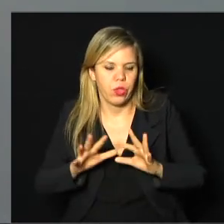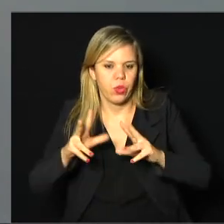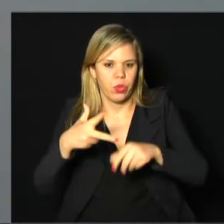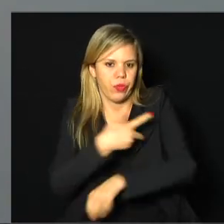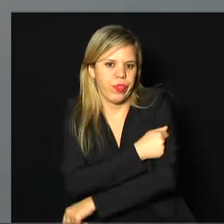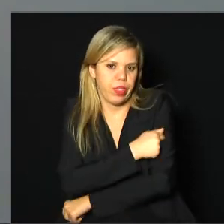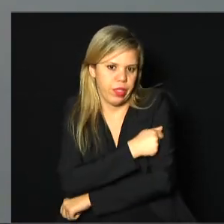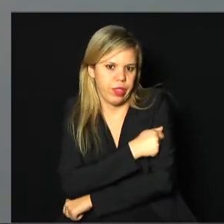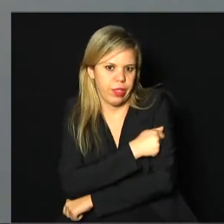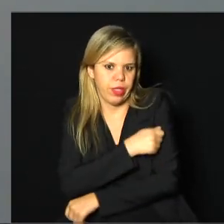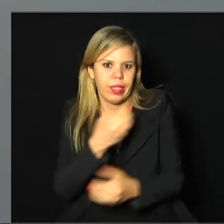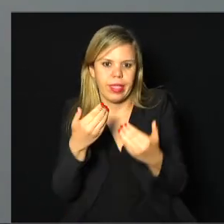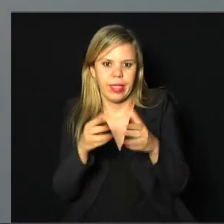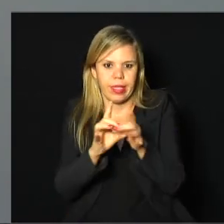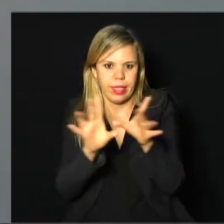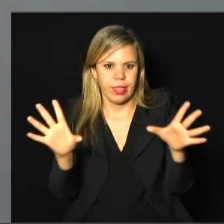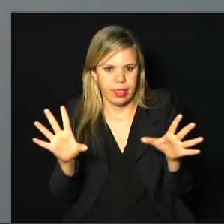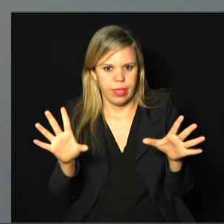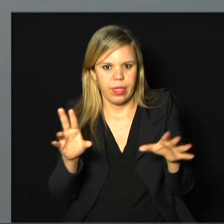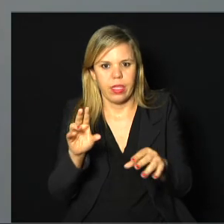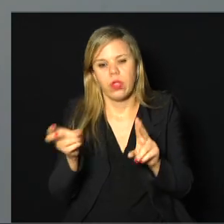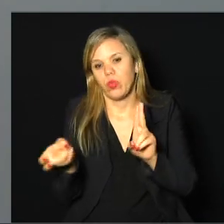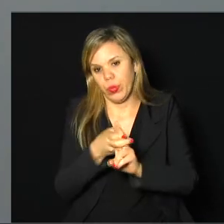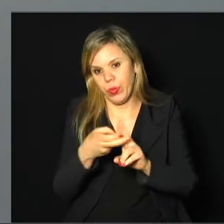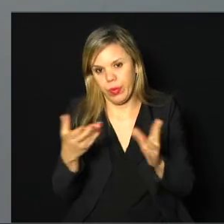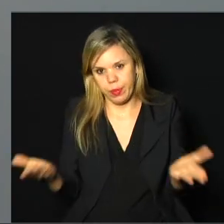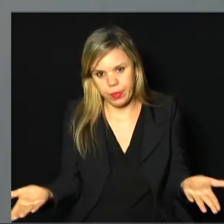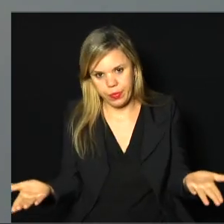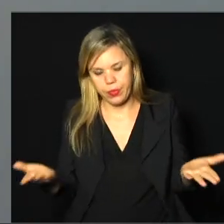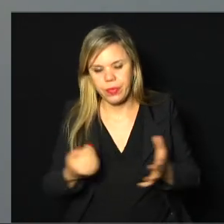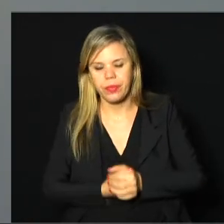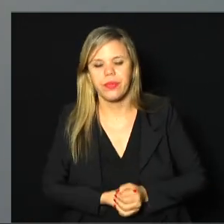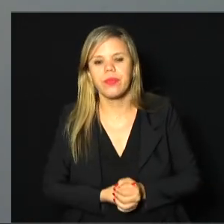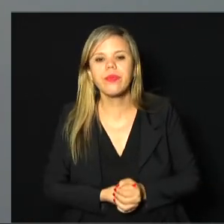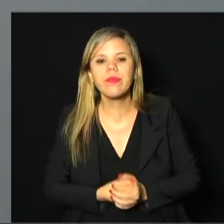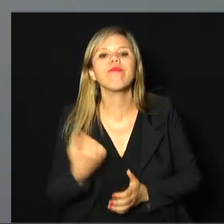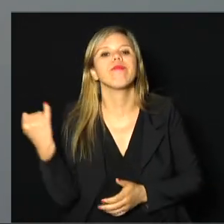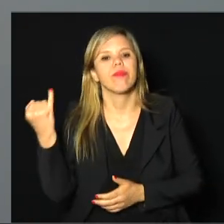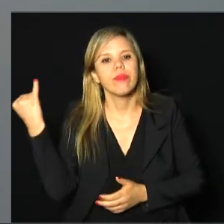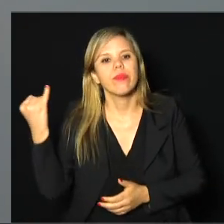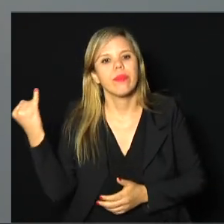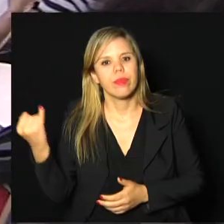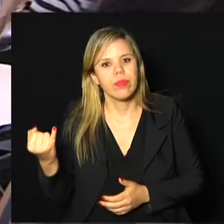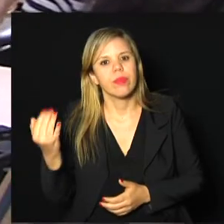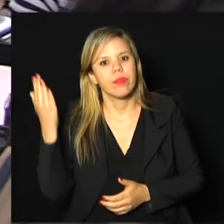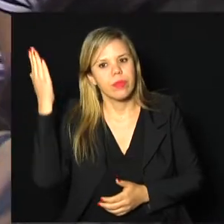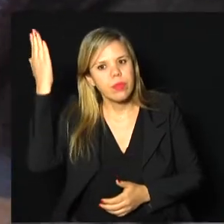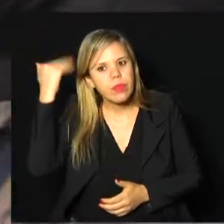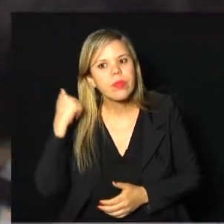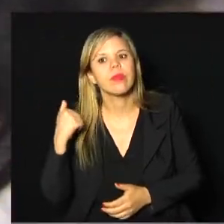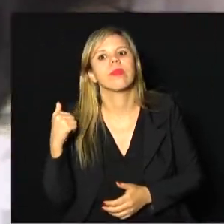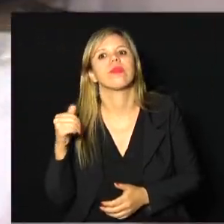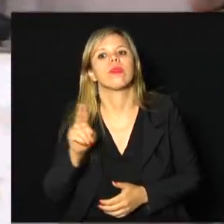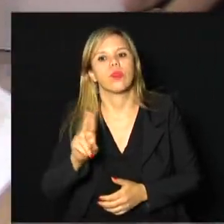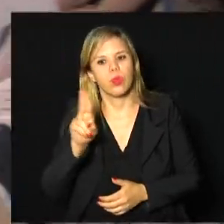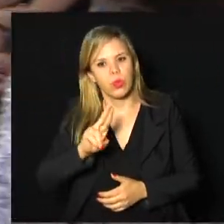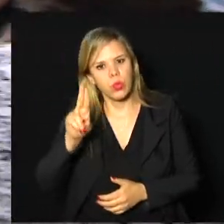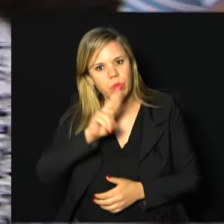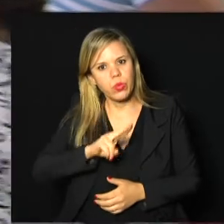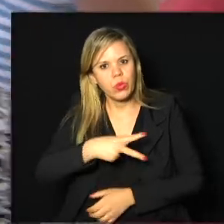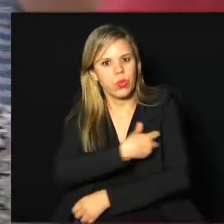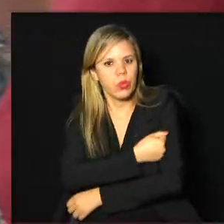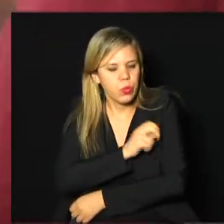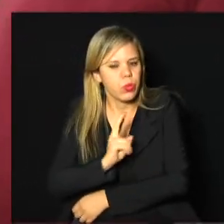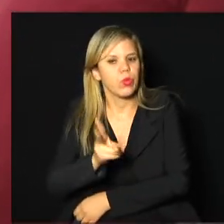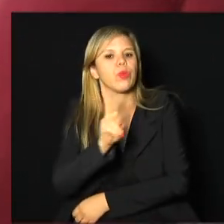fazer todas as vacinas que estão disponíveis e via SUS, né? Então, é importante sabermos que as vacinas